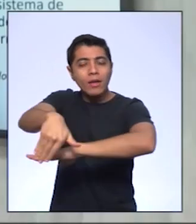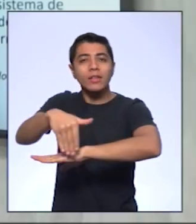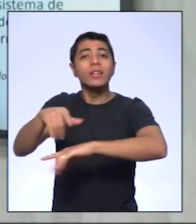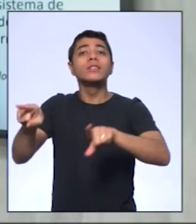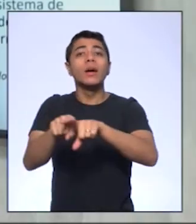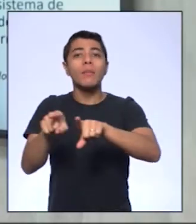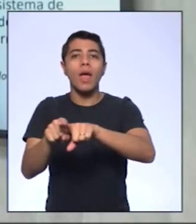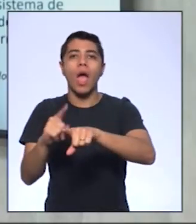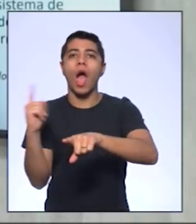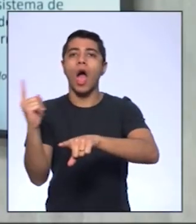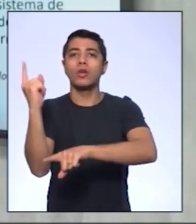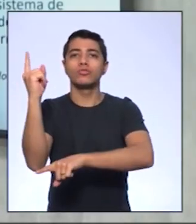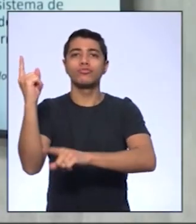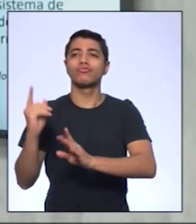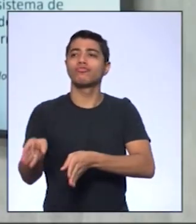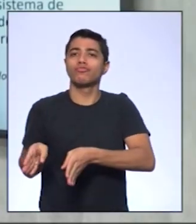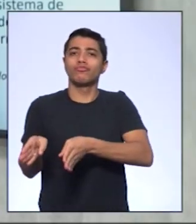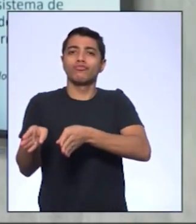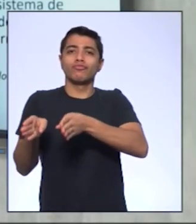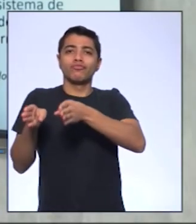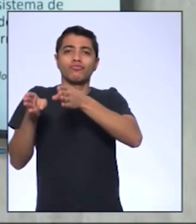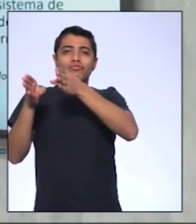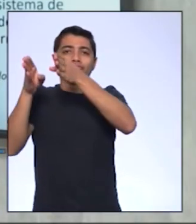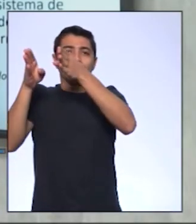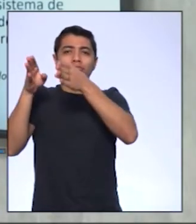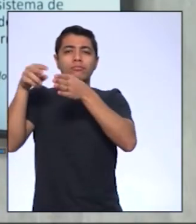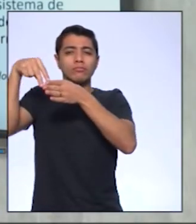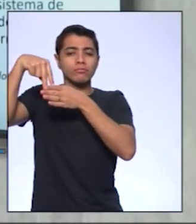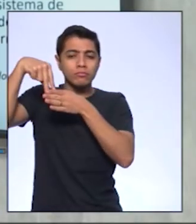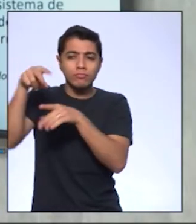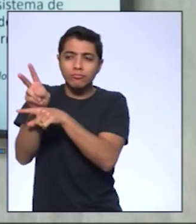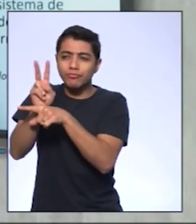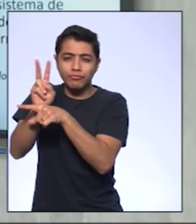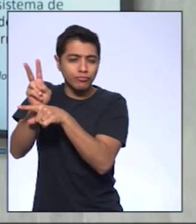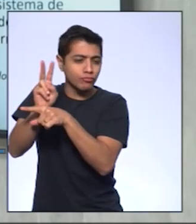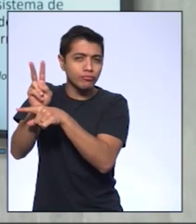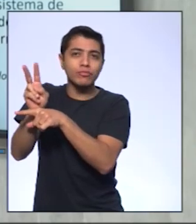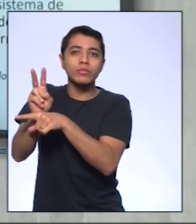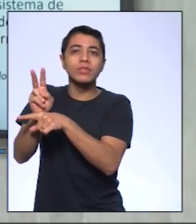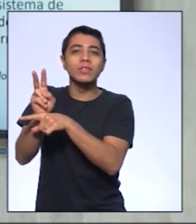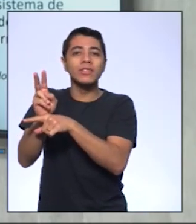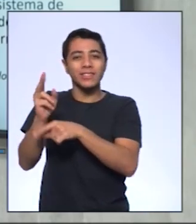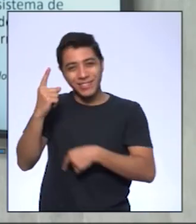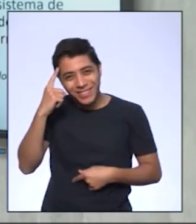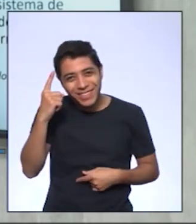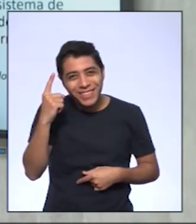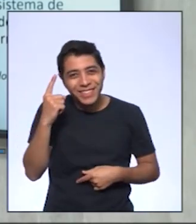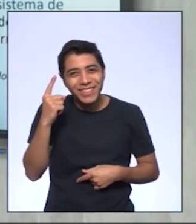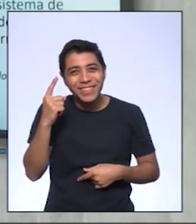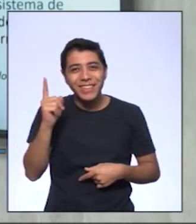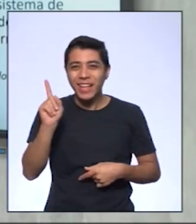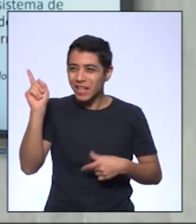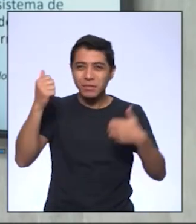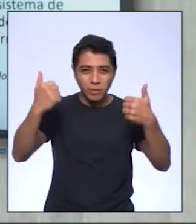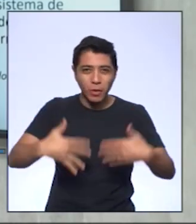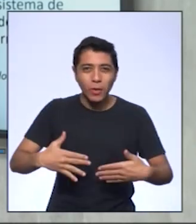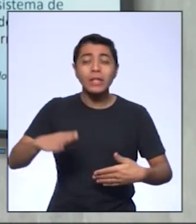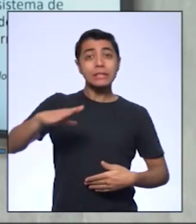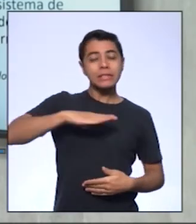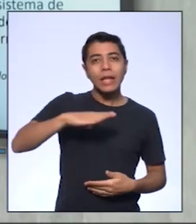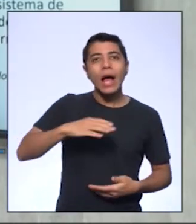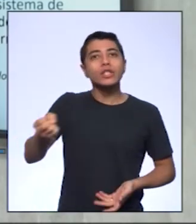vem cá, volta. Ó. Olha o que ele está falando. A cidade medieval, nossa, ela é capitalista e tem comércio, e meu Deus do céu, ela é diferente.